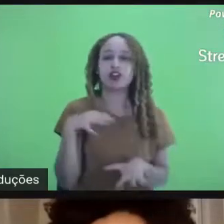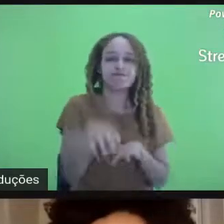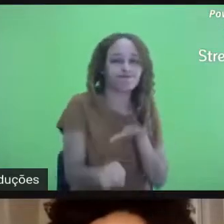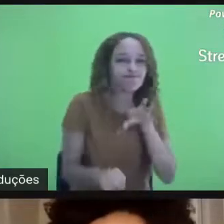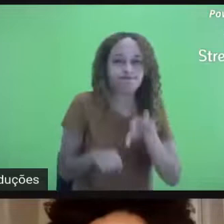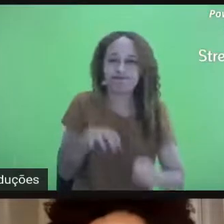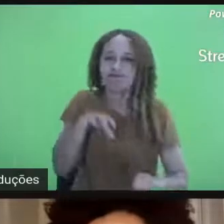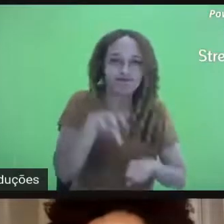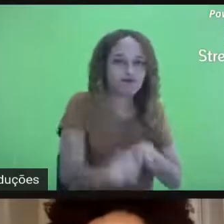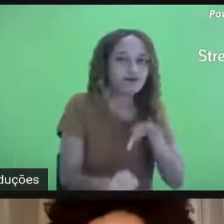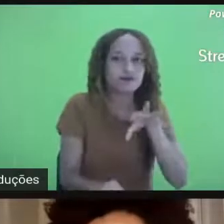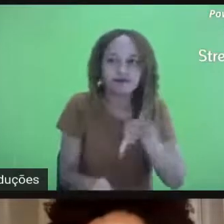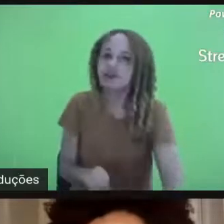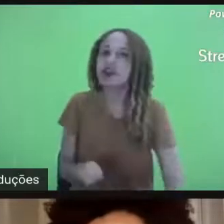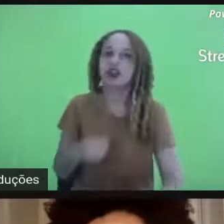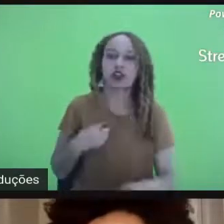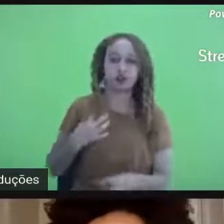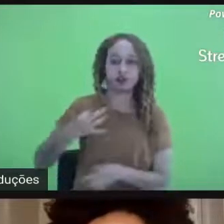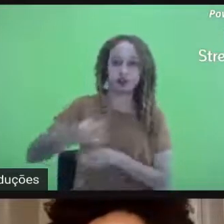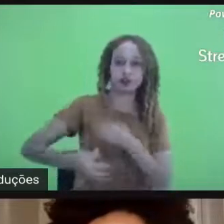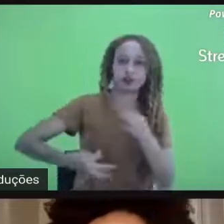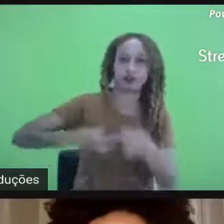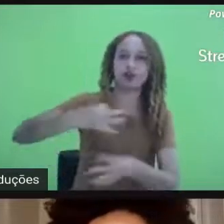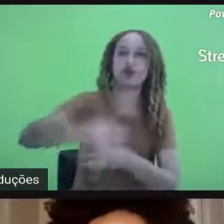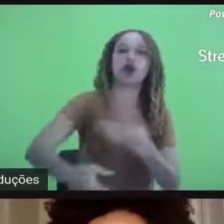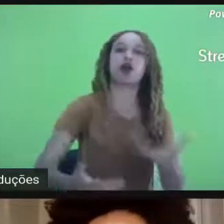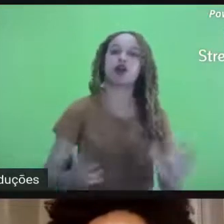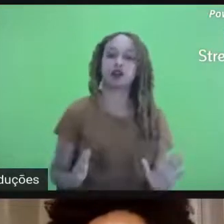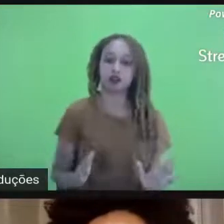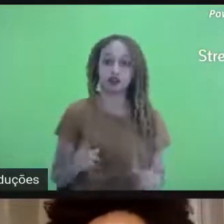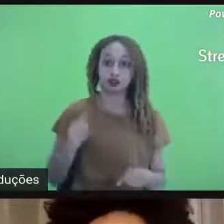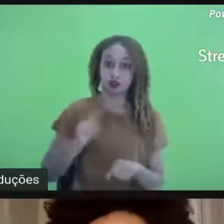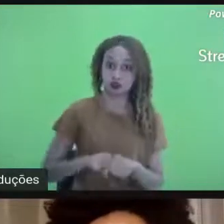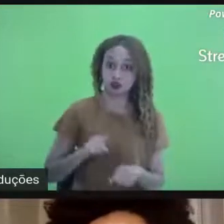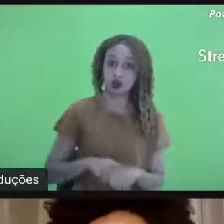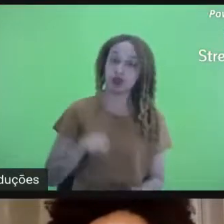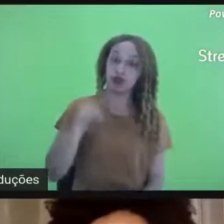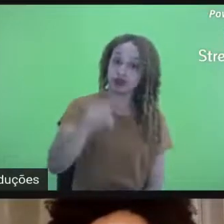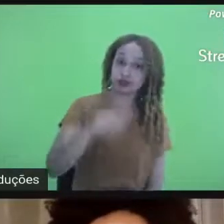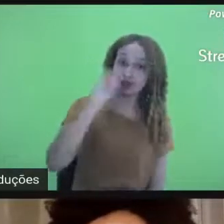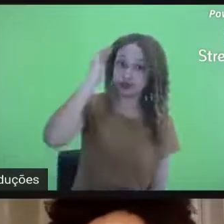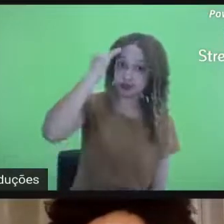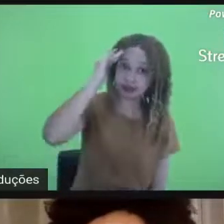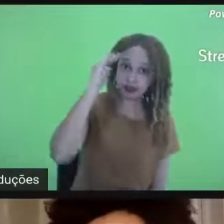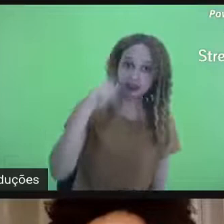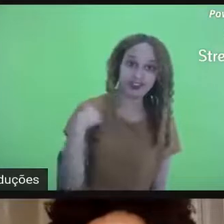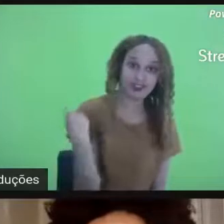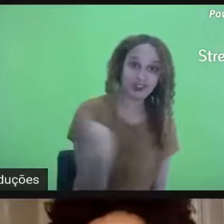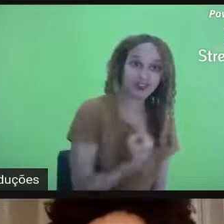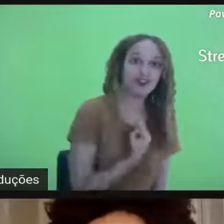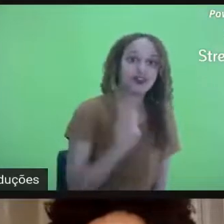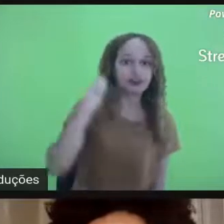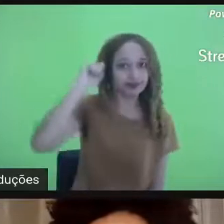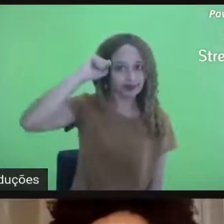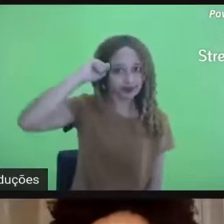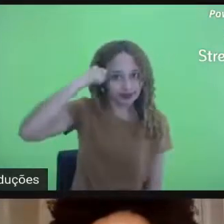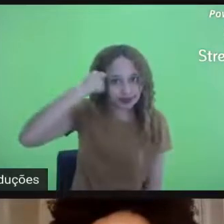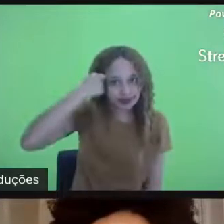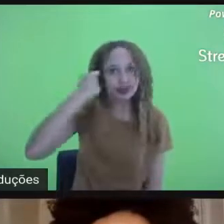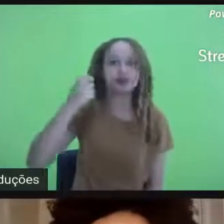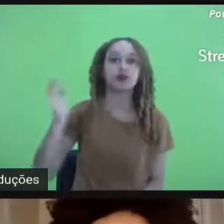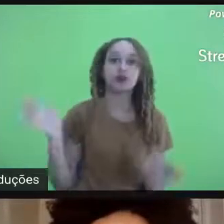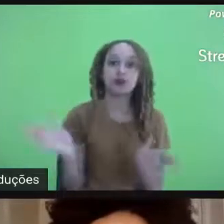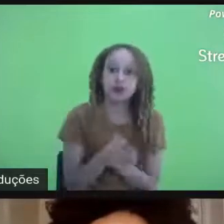narrativa construtiva, porque a partir do momento em que você colocar que nós negros e pessoas